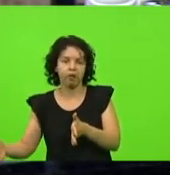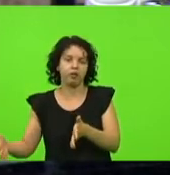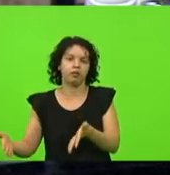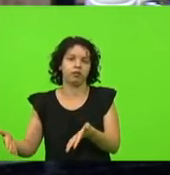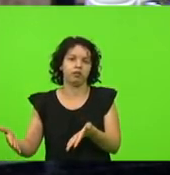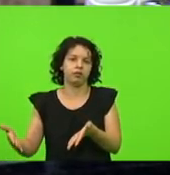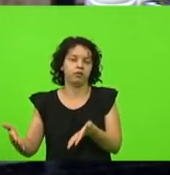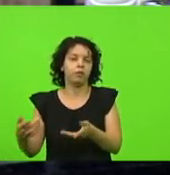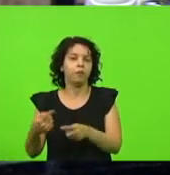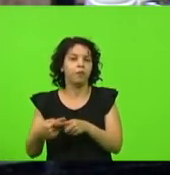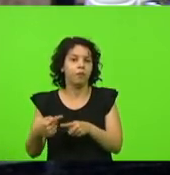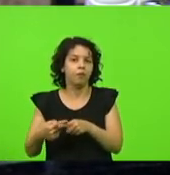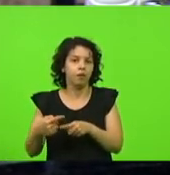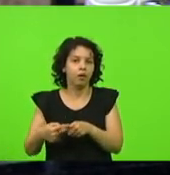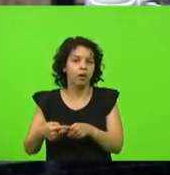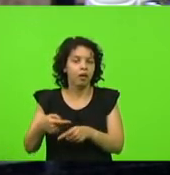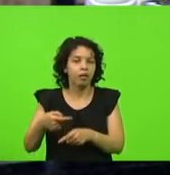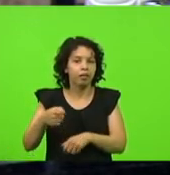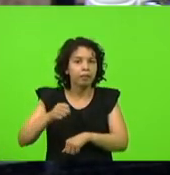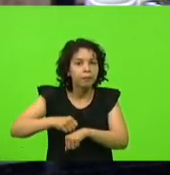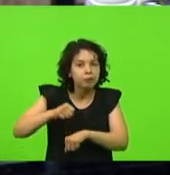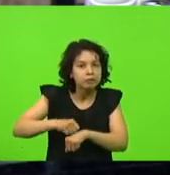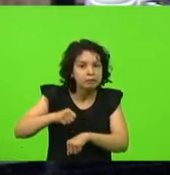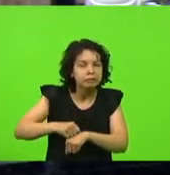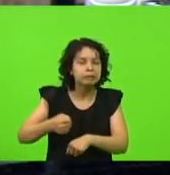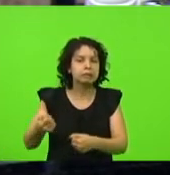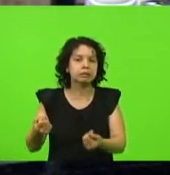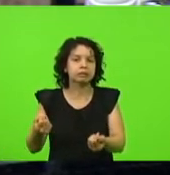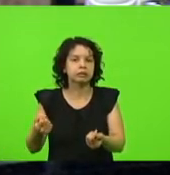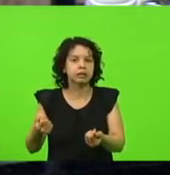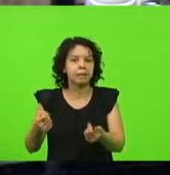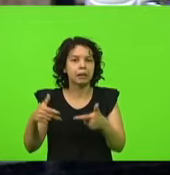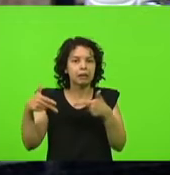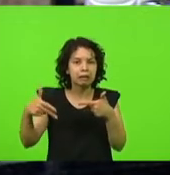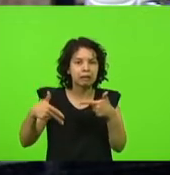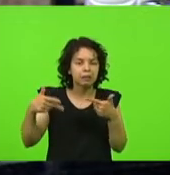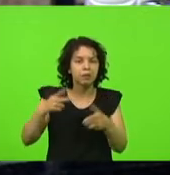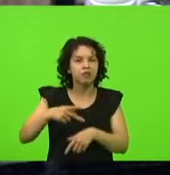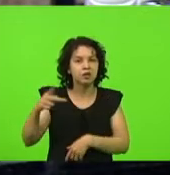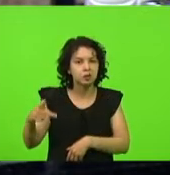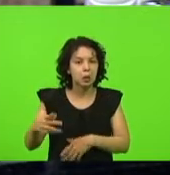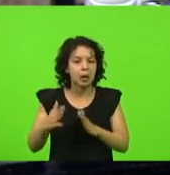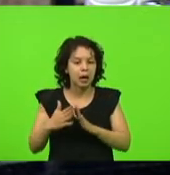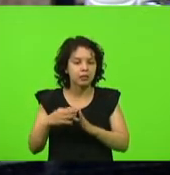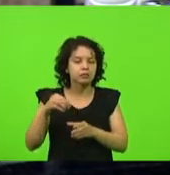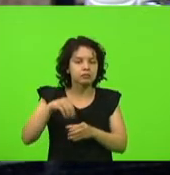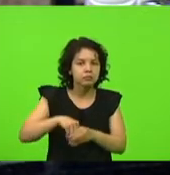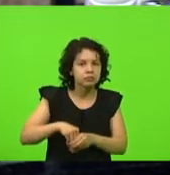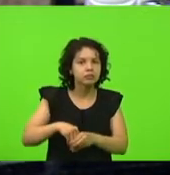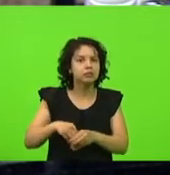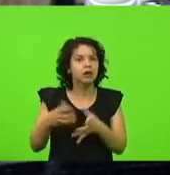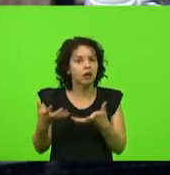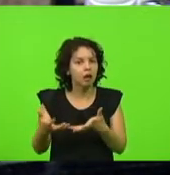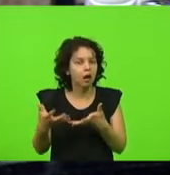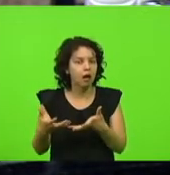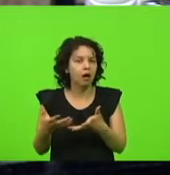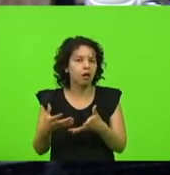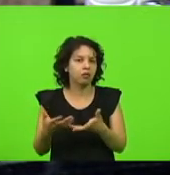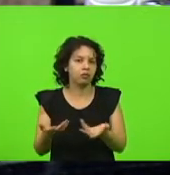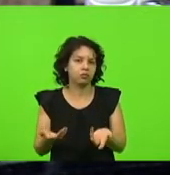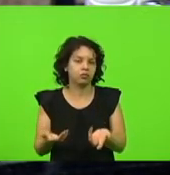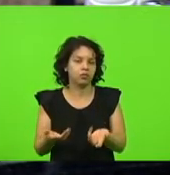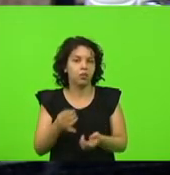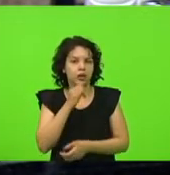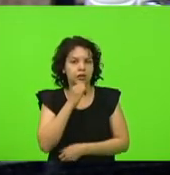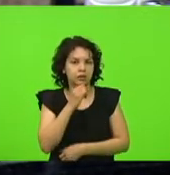de professores que insistiam em ficar em casa por causa da pandemia. Temos aí o exemplo da tranqueira